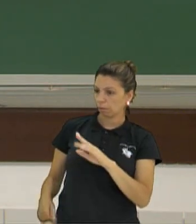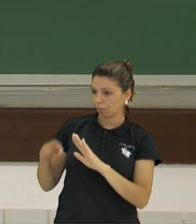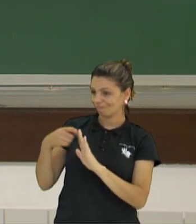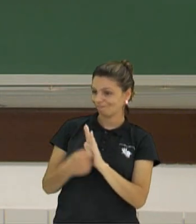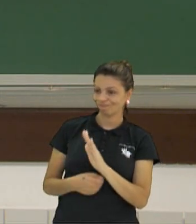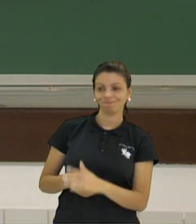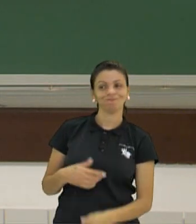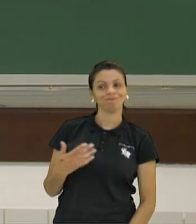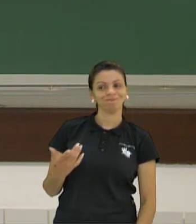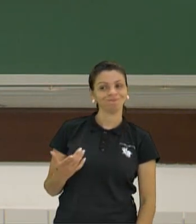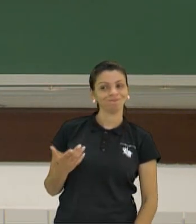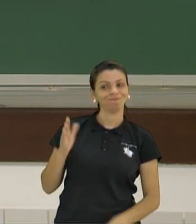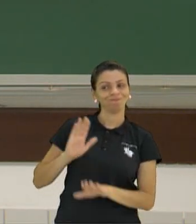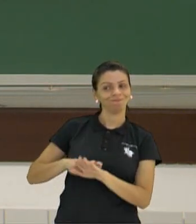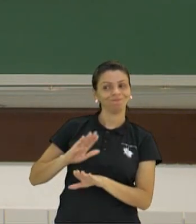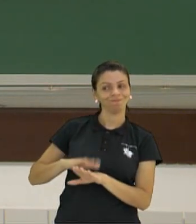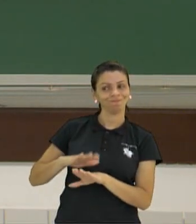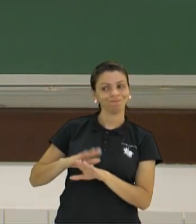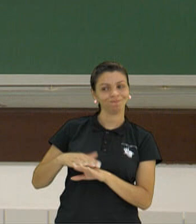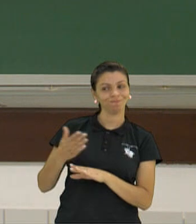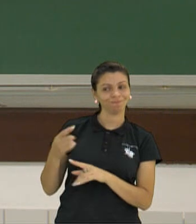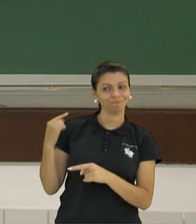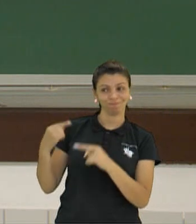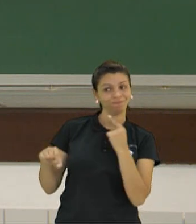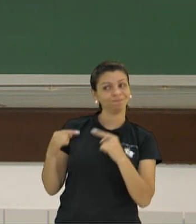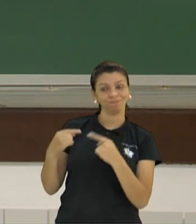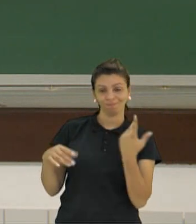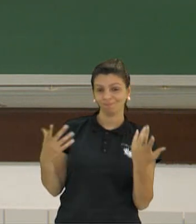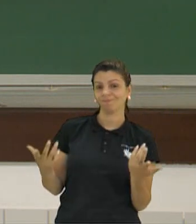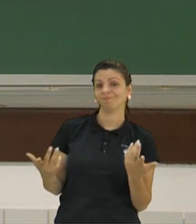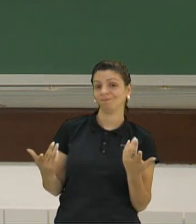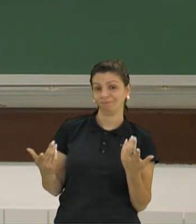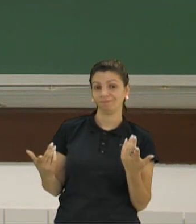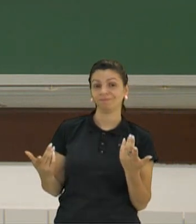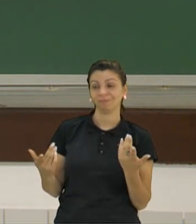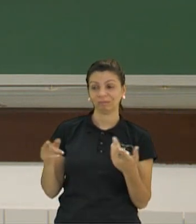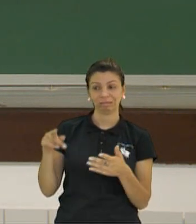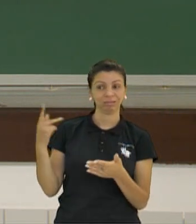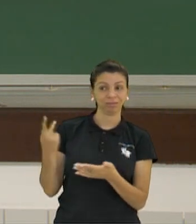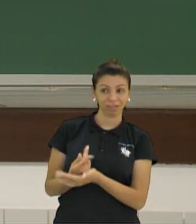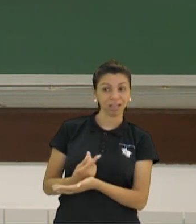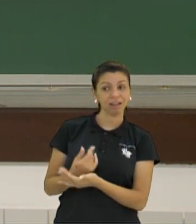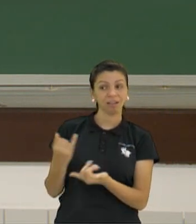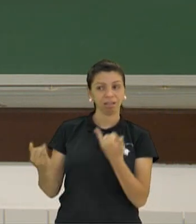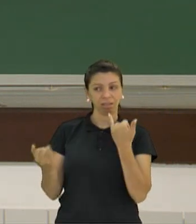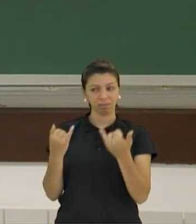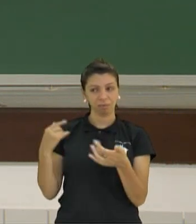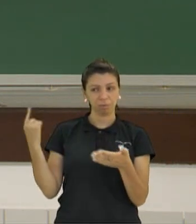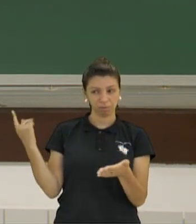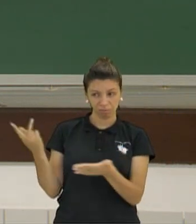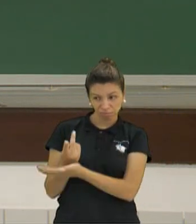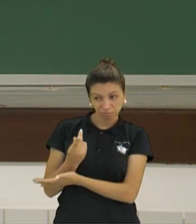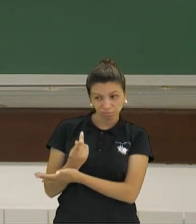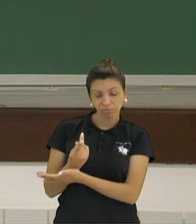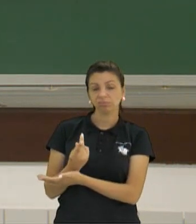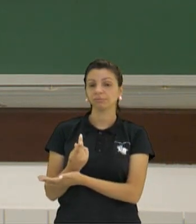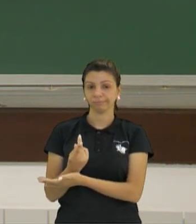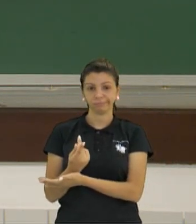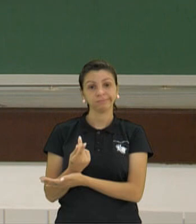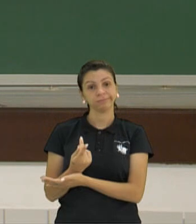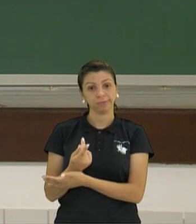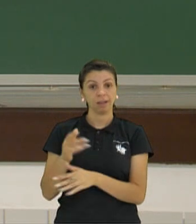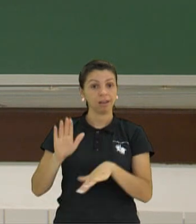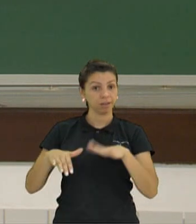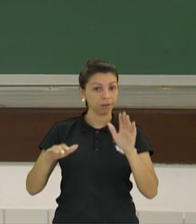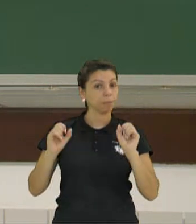desconfia dele, entendeu? Mas isso aqui não está certo, isso aqui está errado, essa informação não procede, né? E às